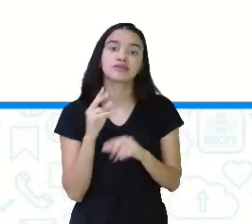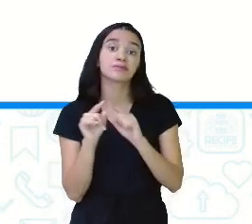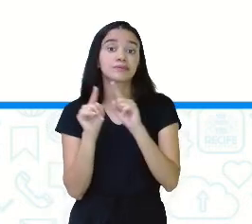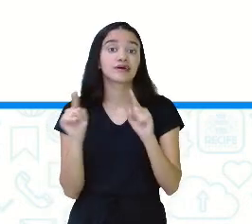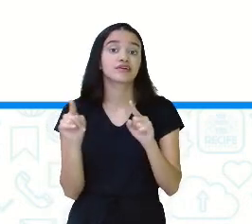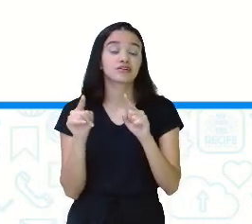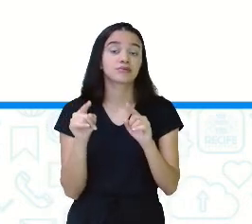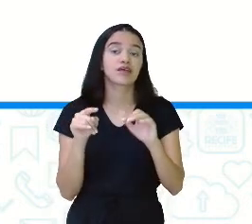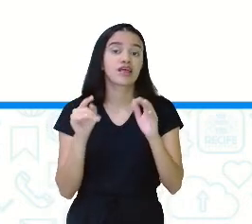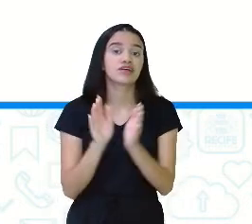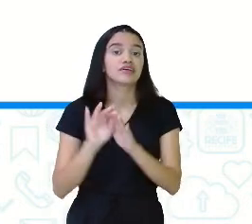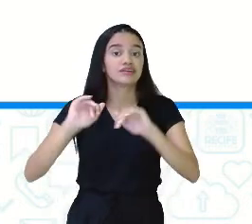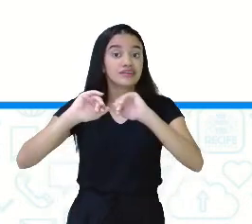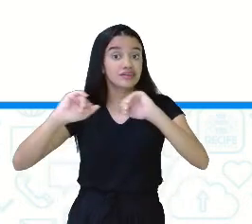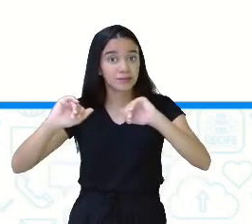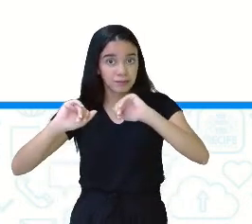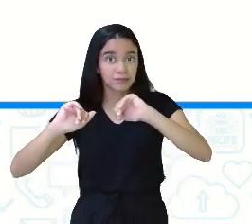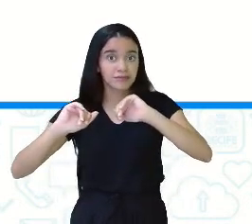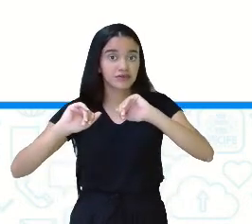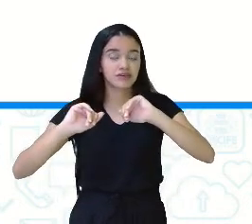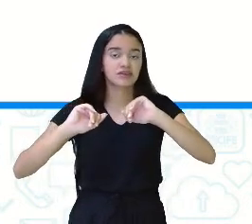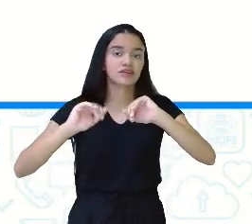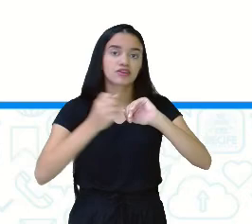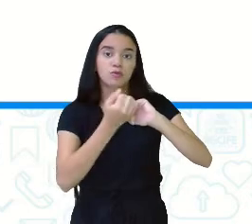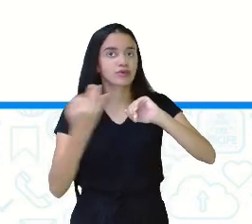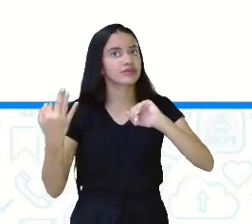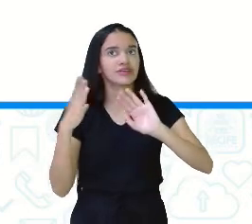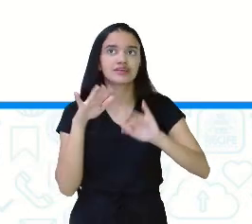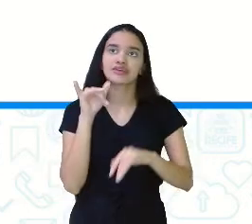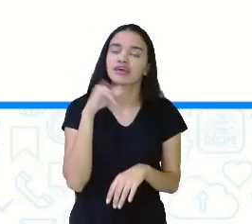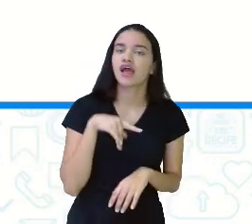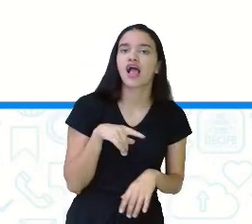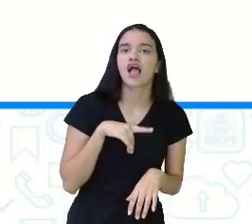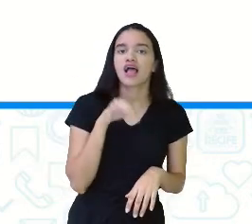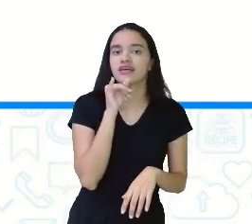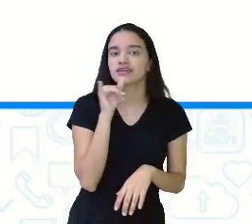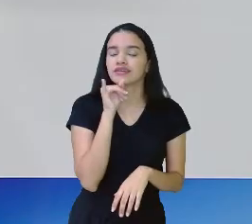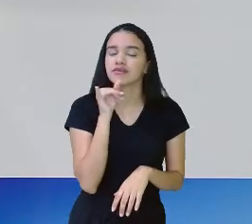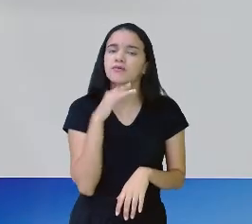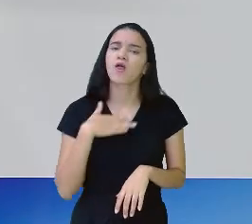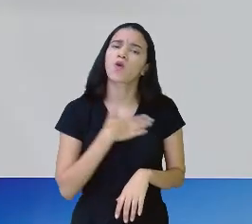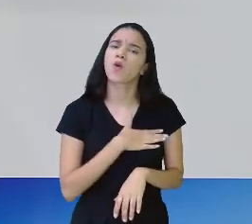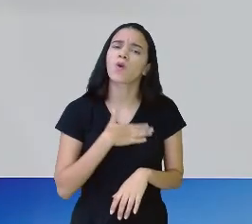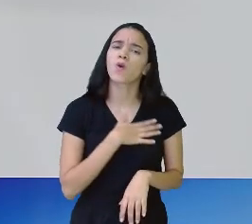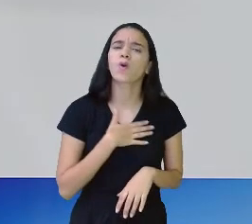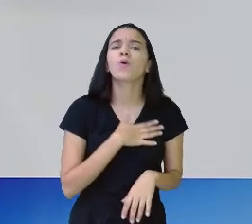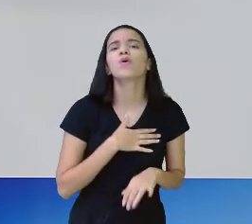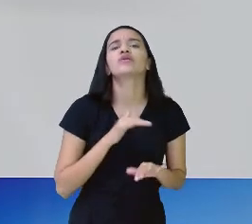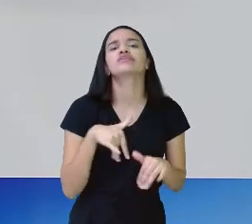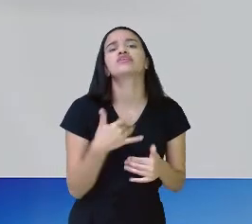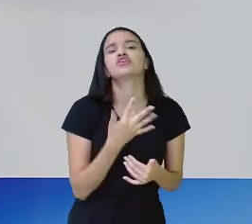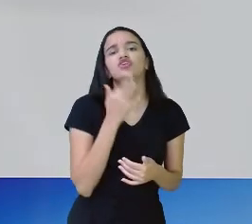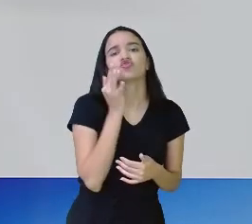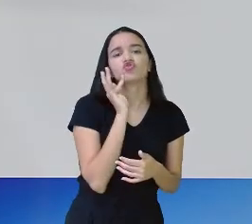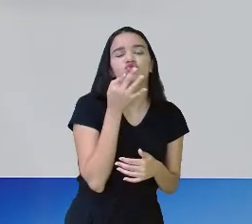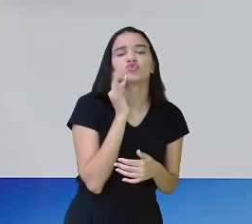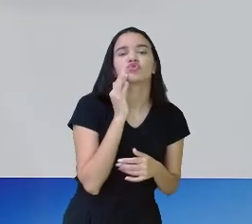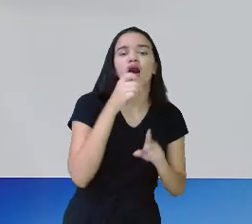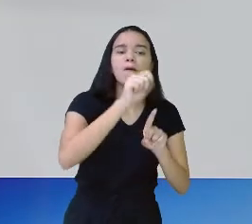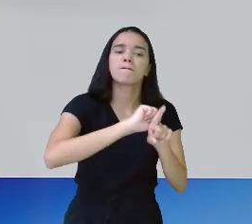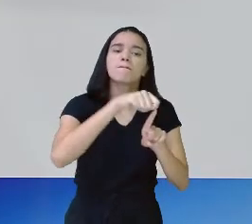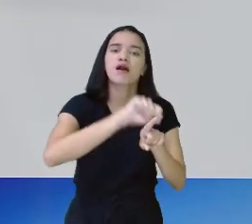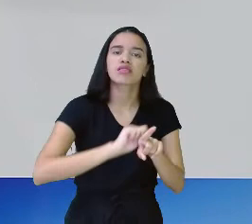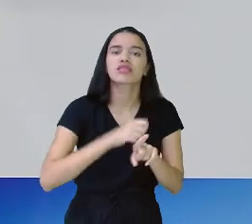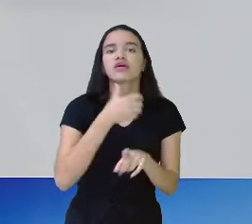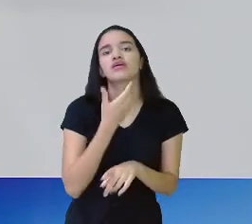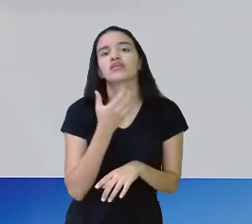também separa enumerações, do tipo, gosto muito de frutas, 2 pontos, banana, laranja, maçã,